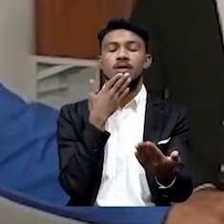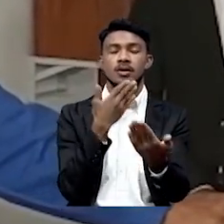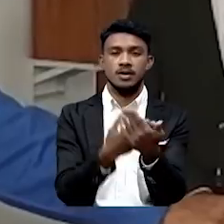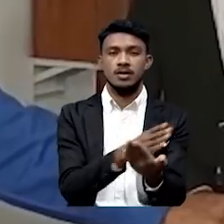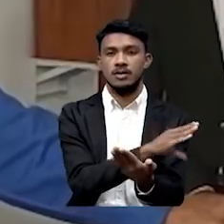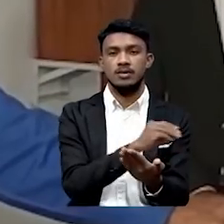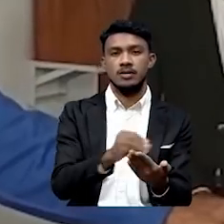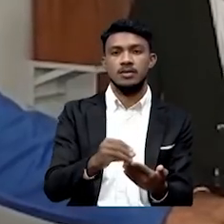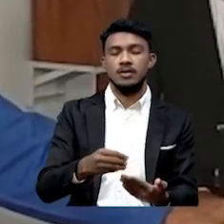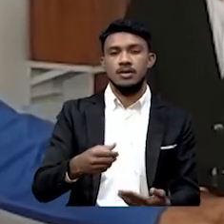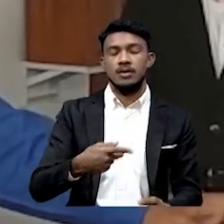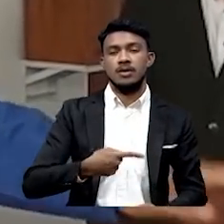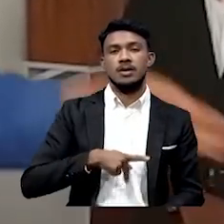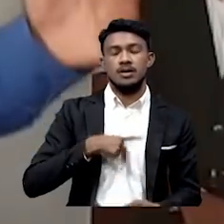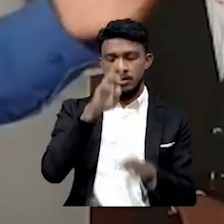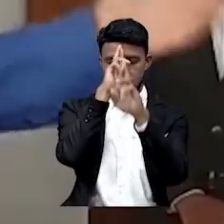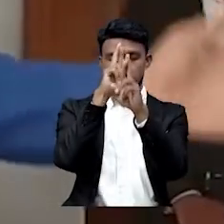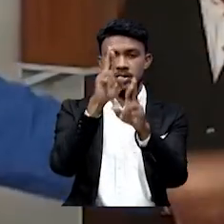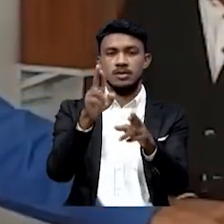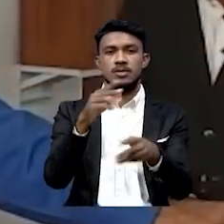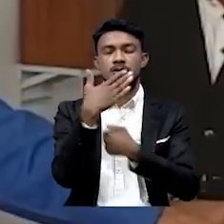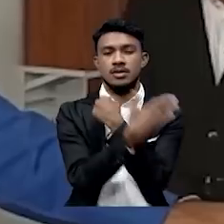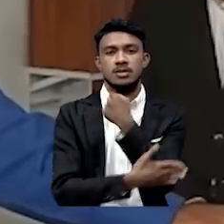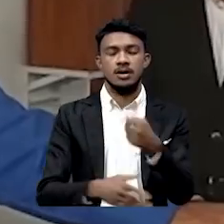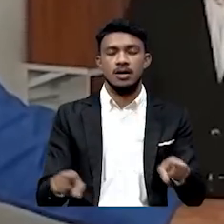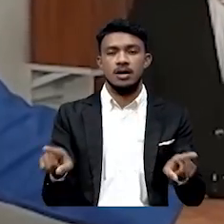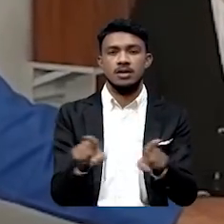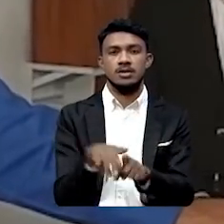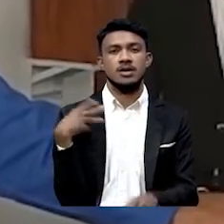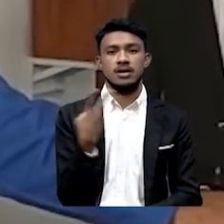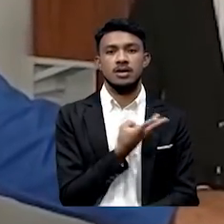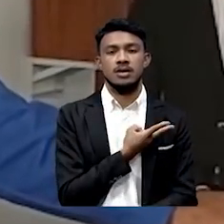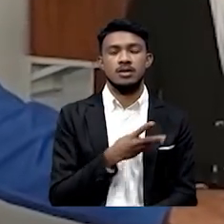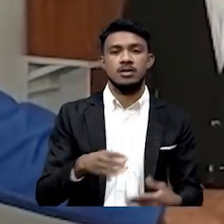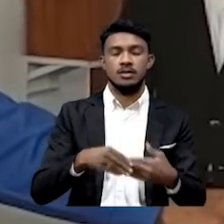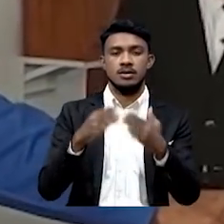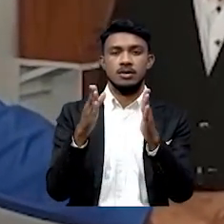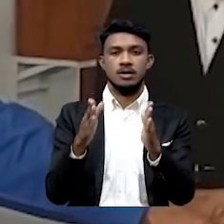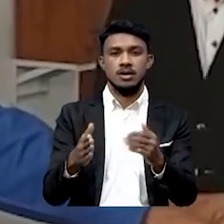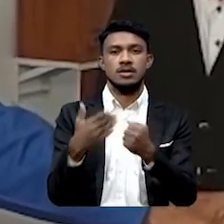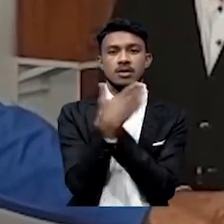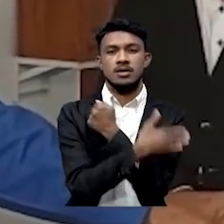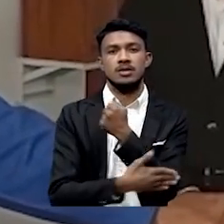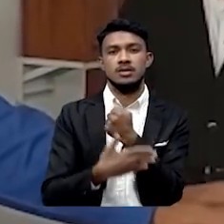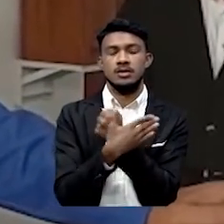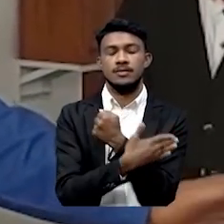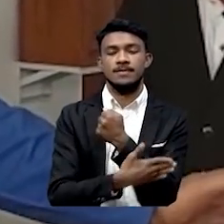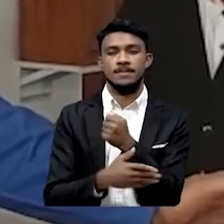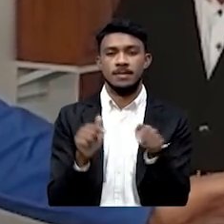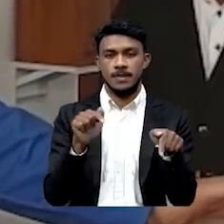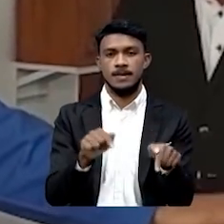da nação, né? Para nessa moça e ter a imagem, liderança, nação, né?